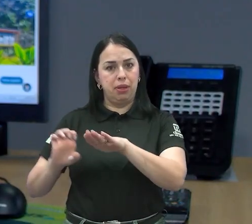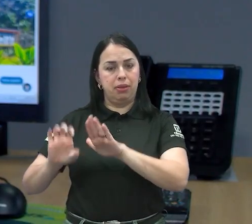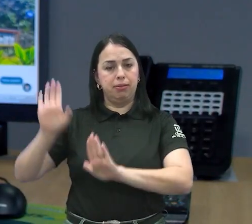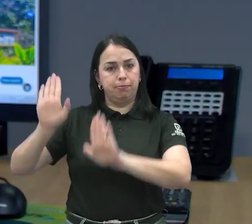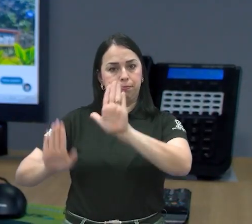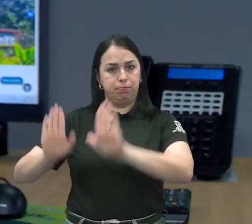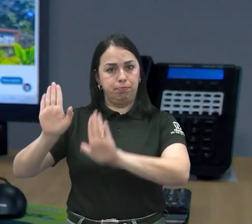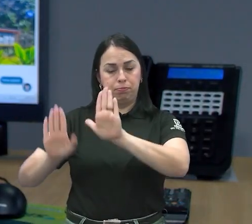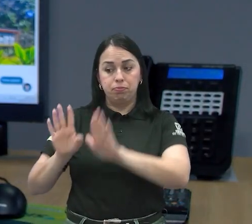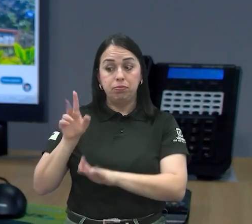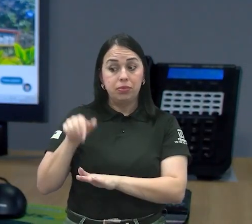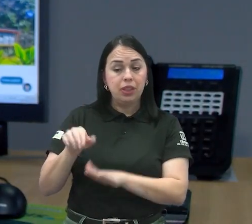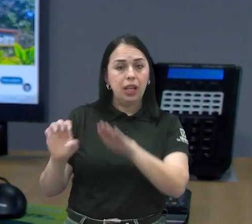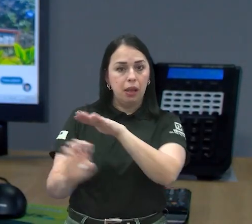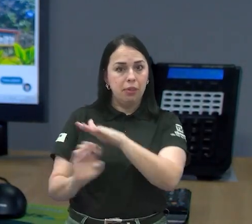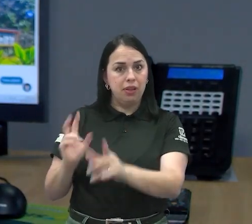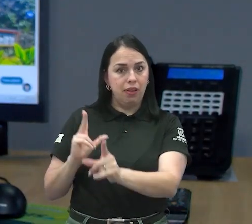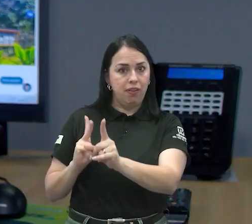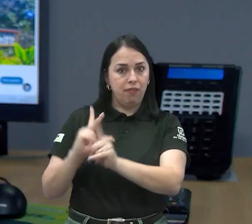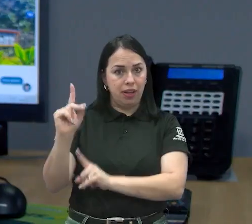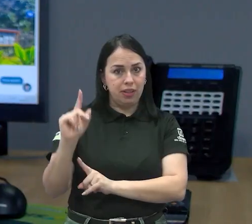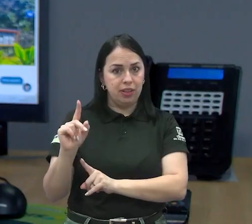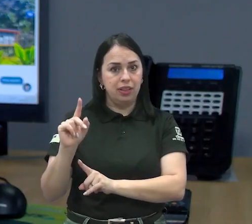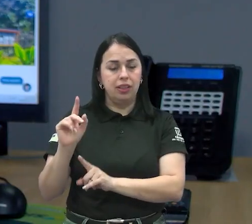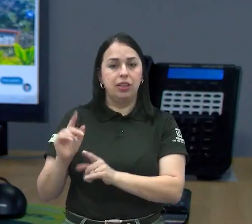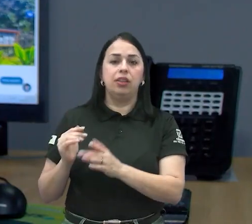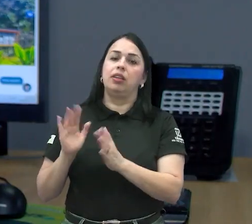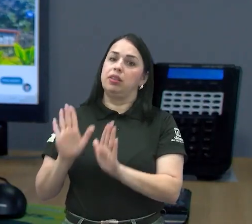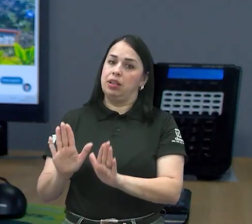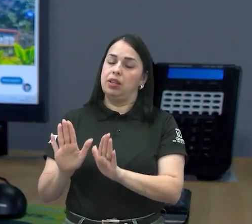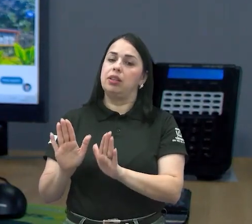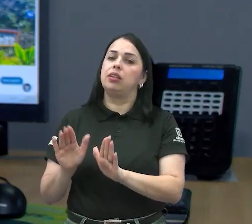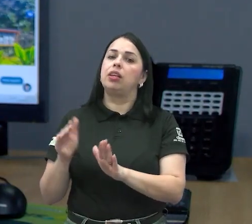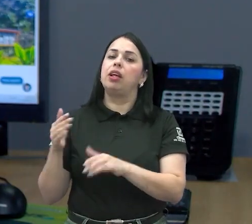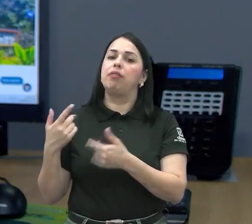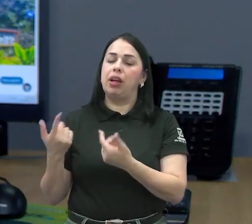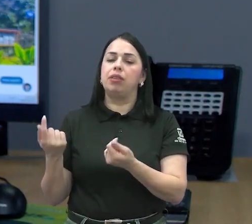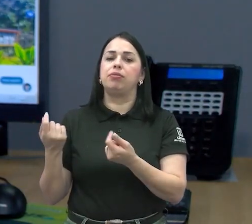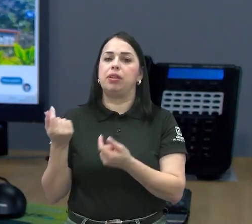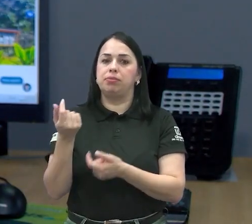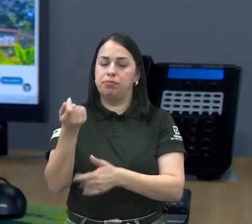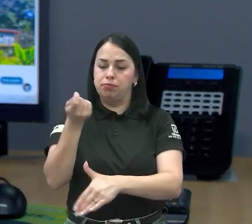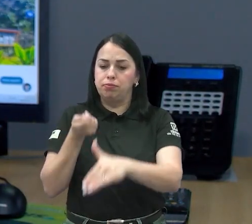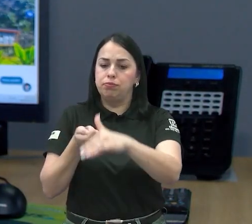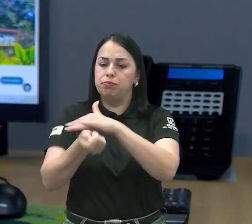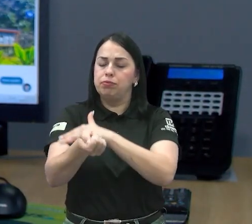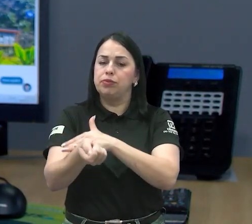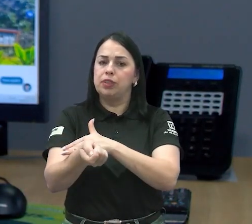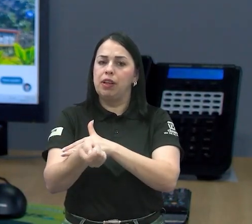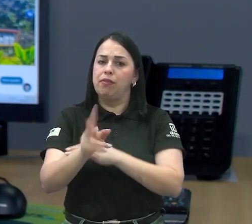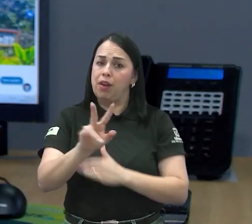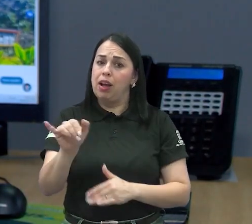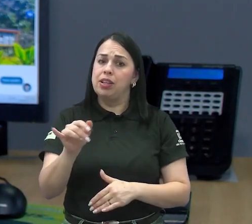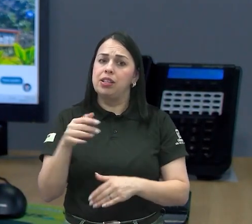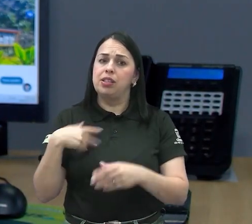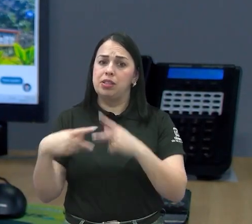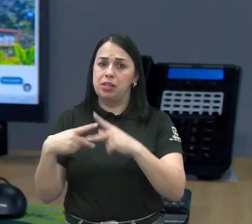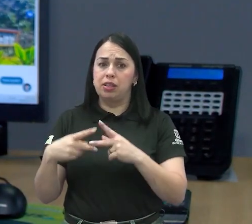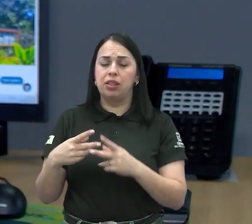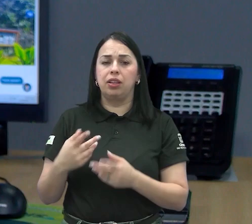esse serviço, a empresa ganhadora vai ganhar aquele que der a maior participação para a cidade de São José dos Campos.